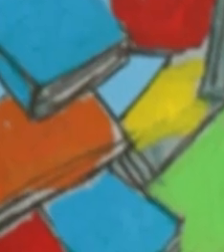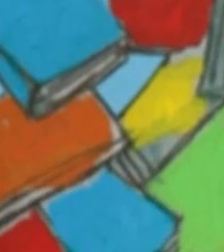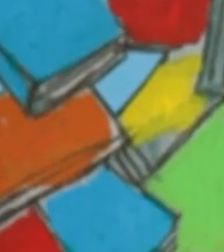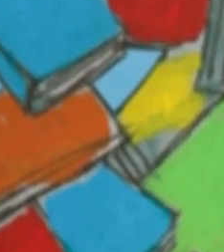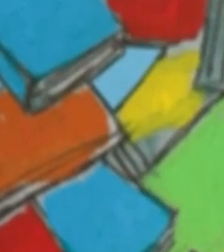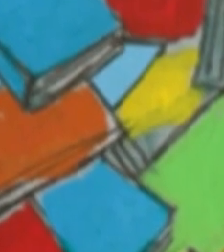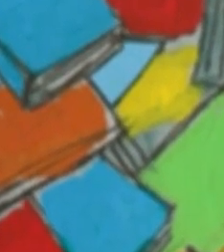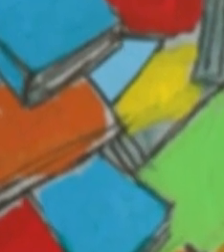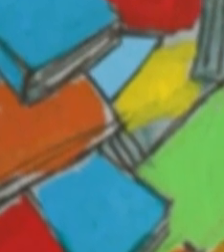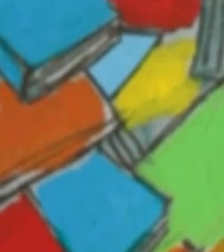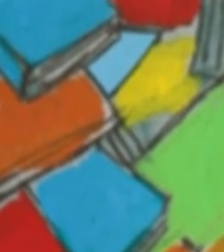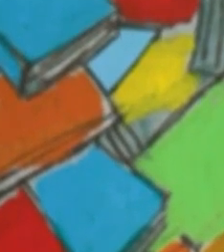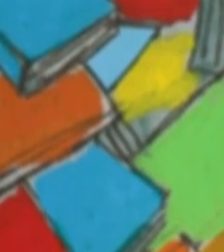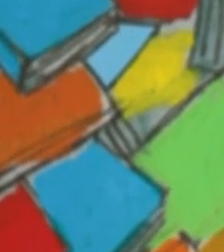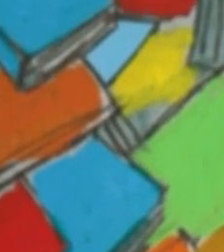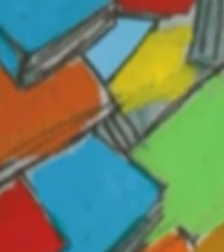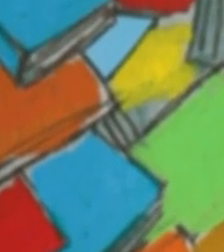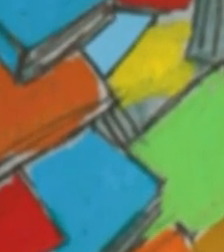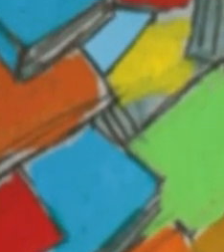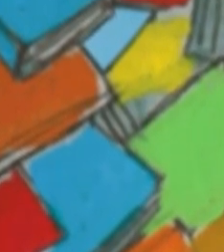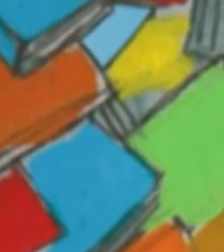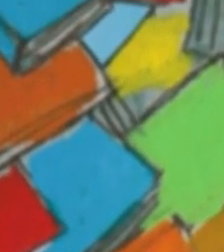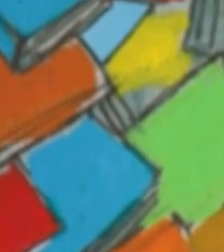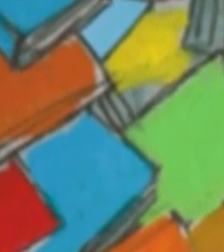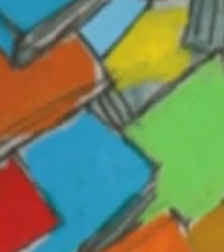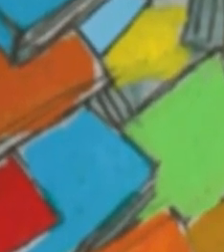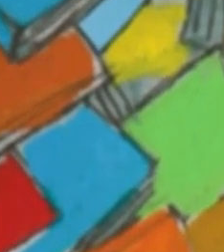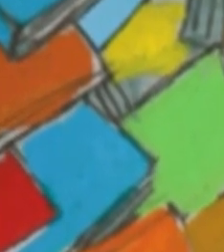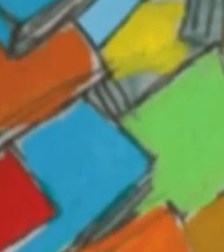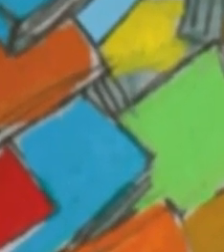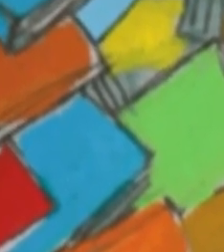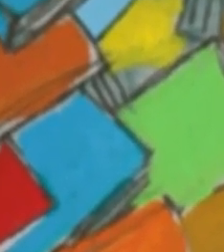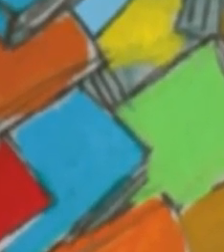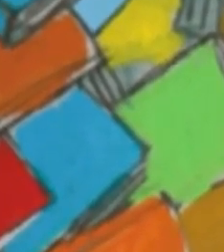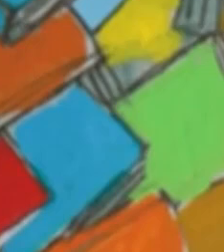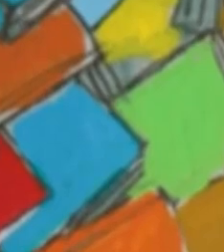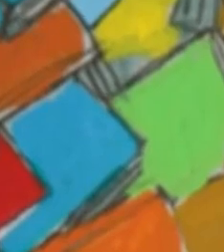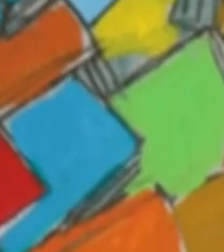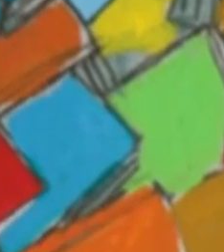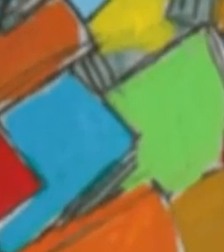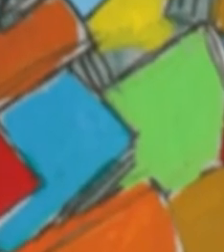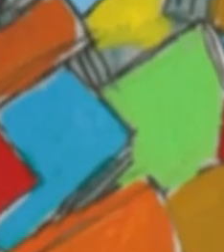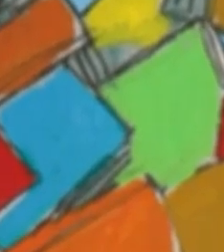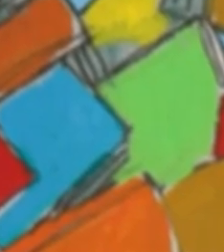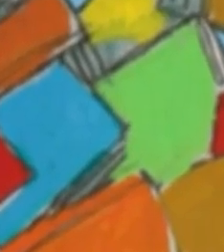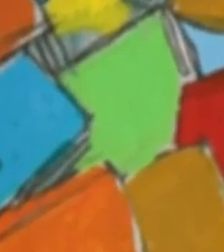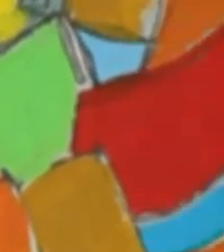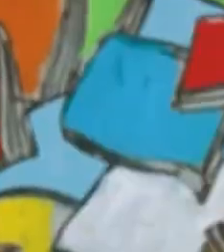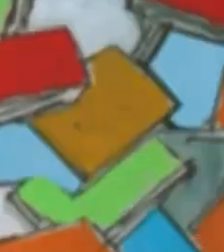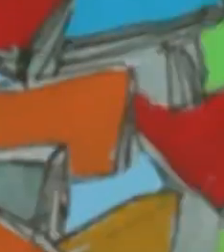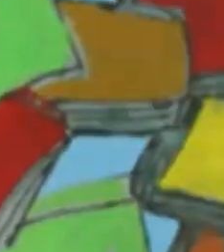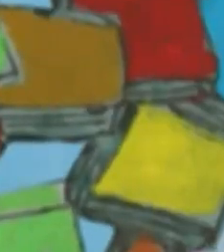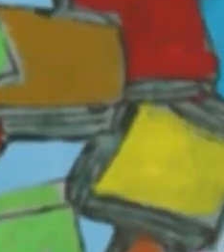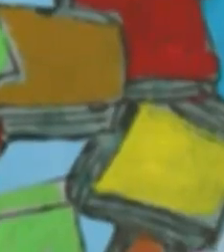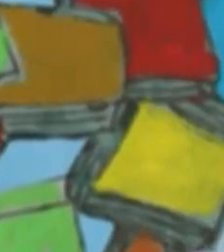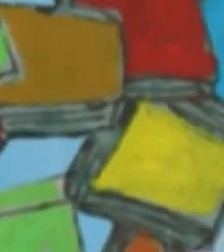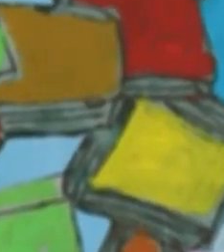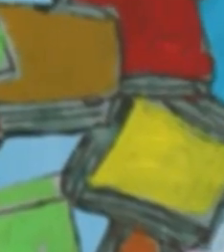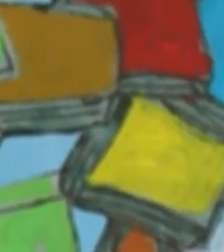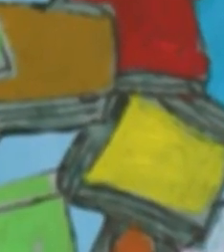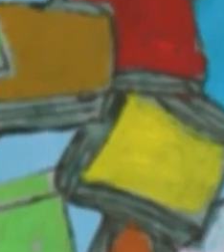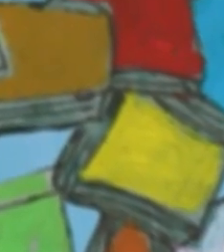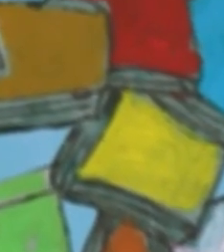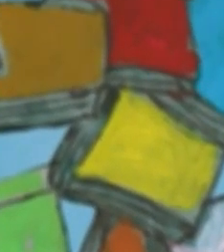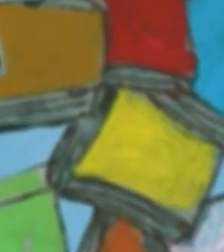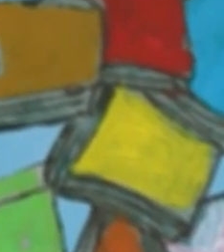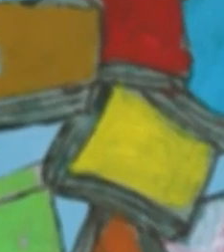A Prefeitura de Belo Horizonte, por meio da Secretaria Municipal de Cultura e da Fundação Municipal de Cultura, em parceria com o Instituto Periférico, realiza FliBH, Festival